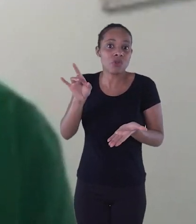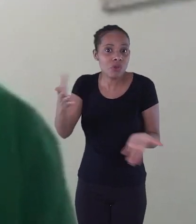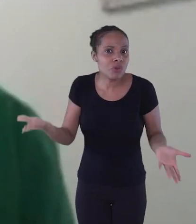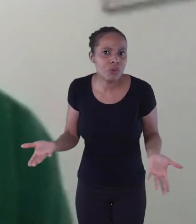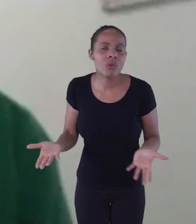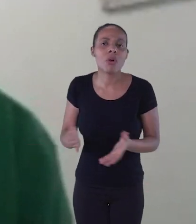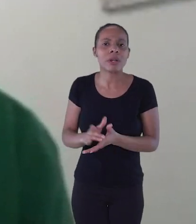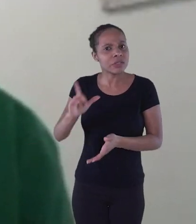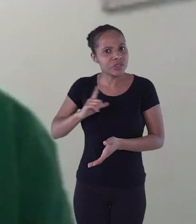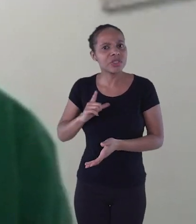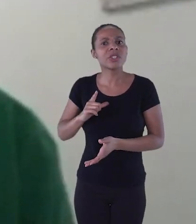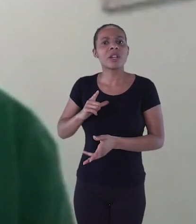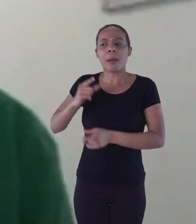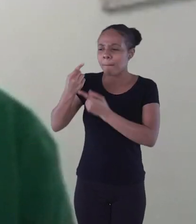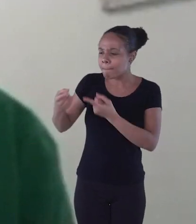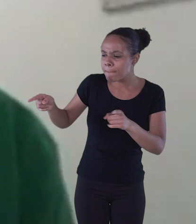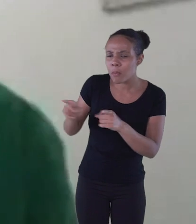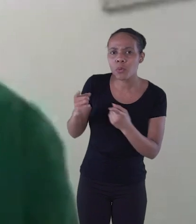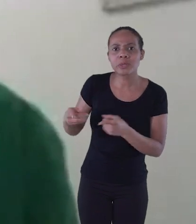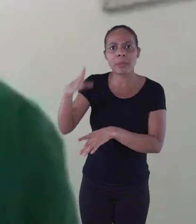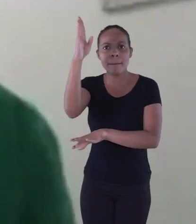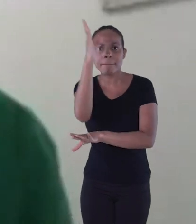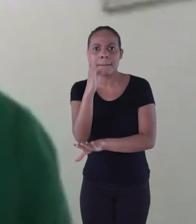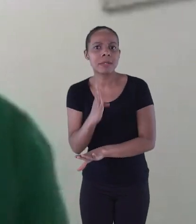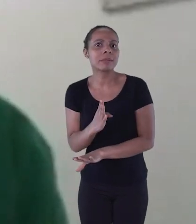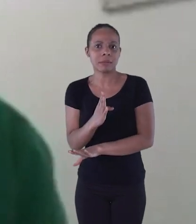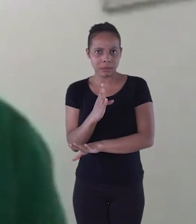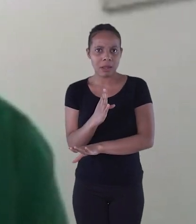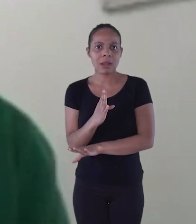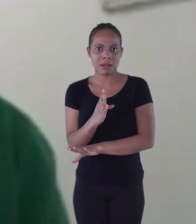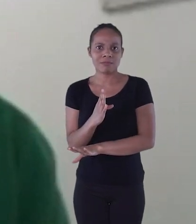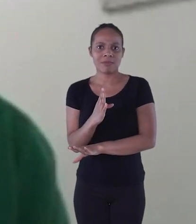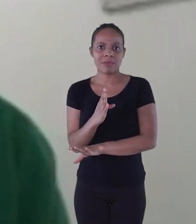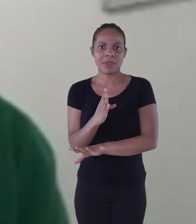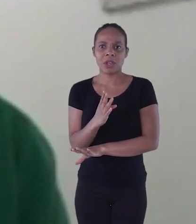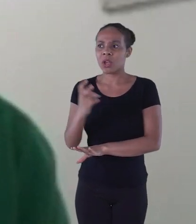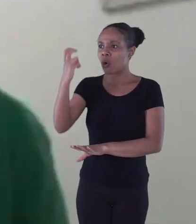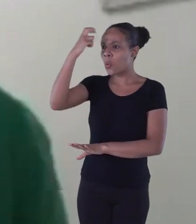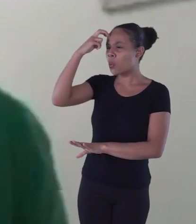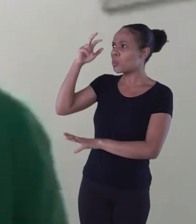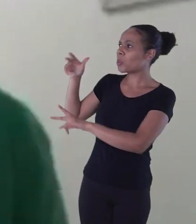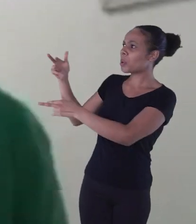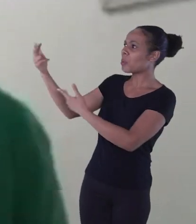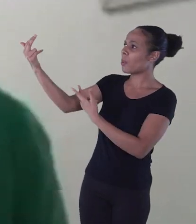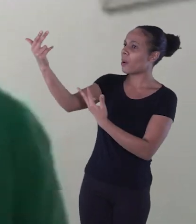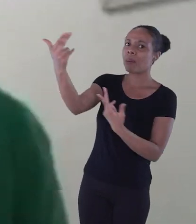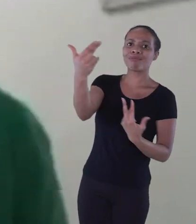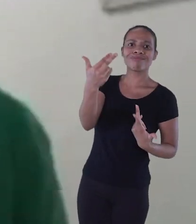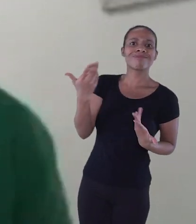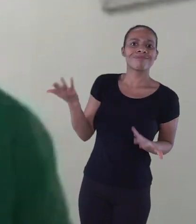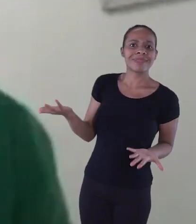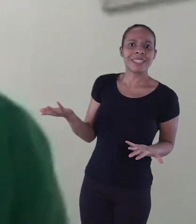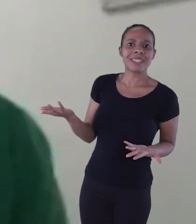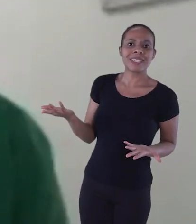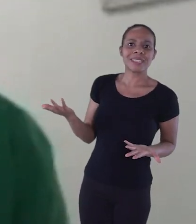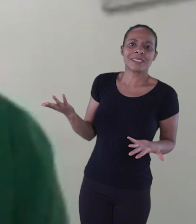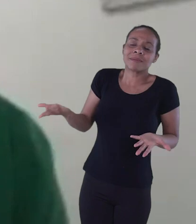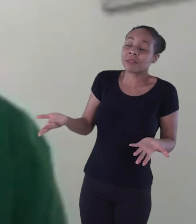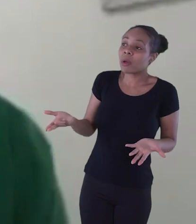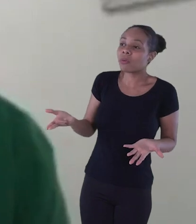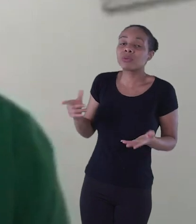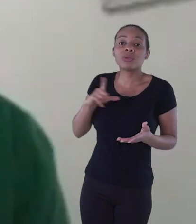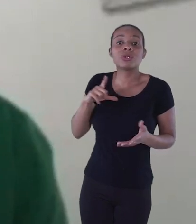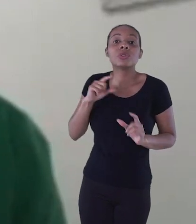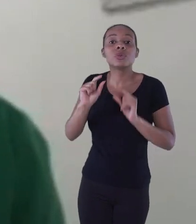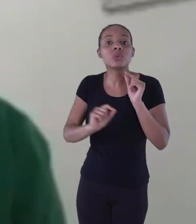música brasileira pop, como era toda a música, toda a cultura, uma cultura completamente nova, e eles ficaram... Então, o